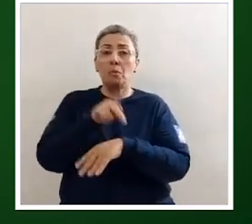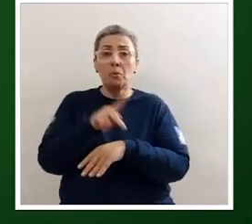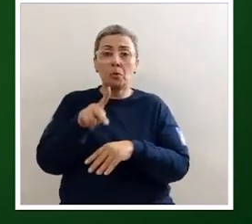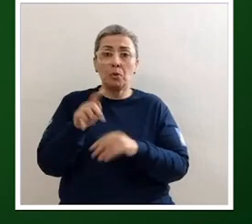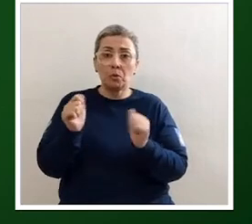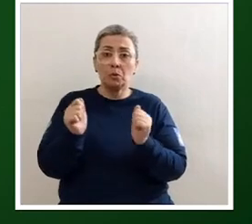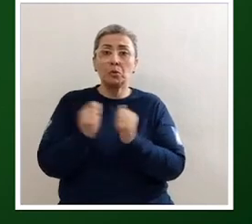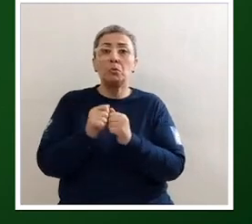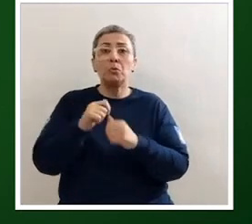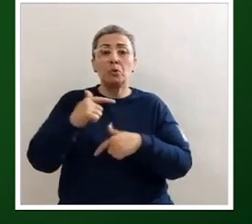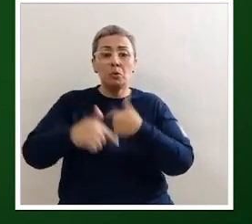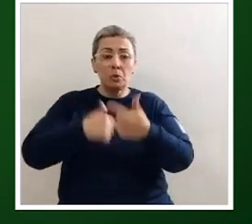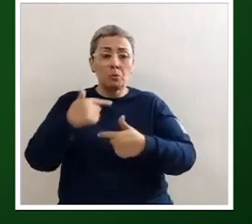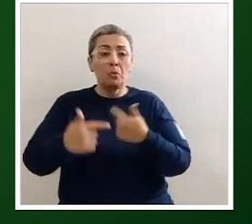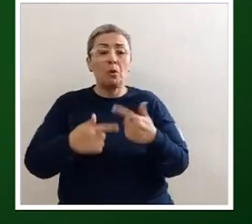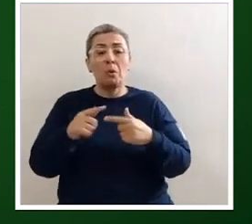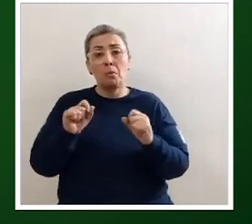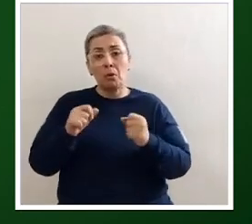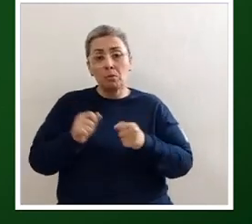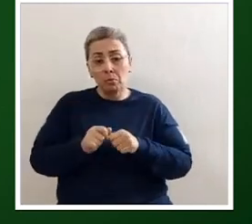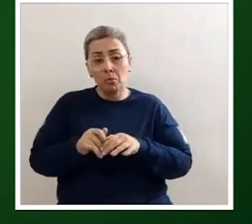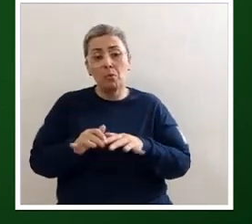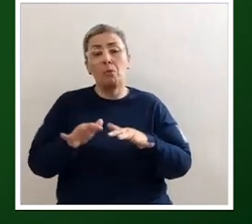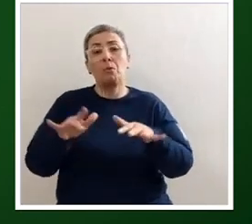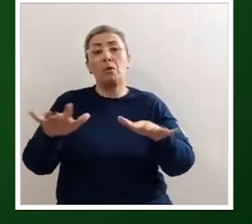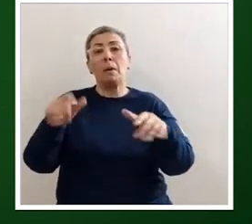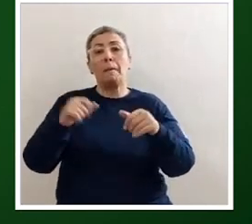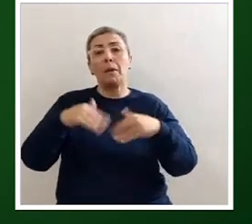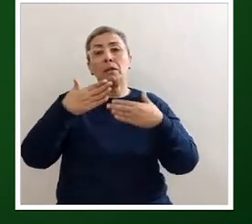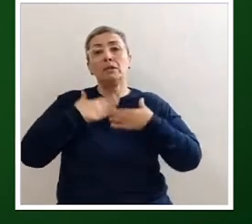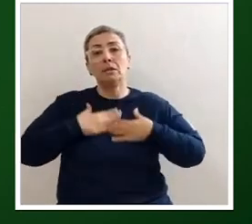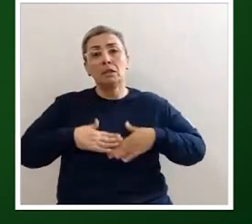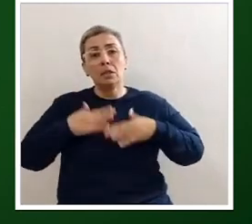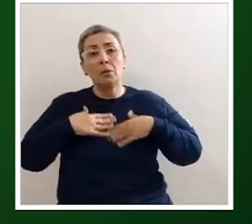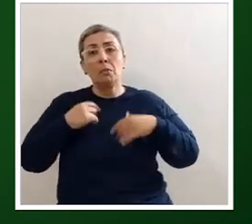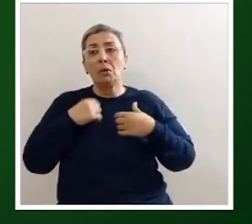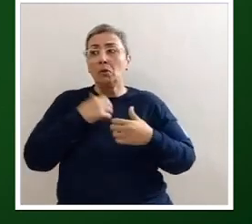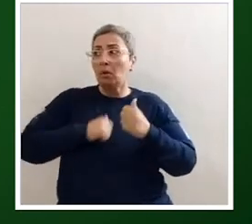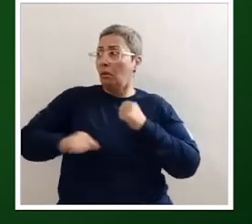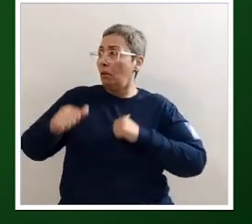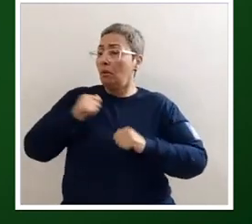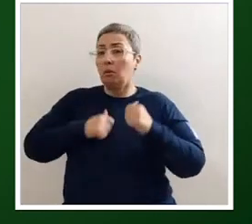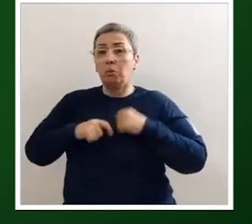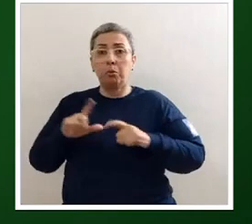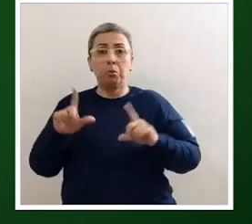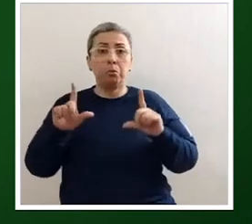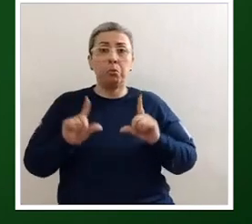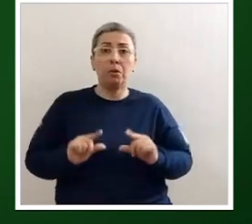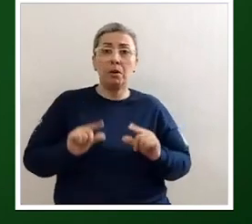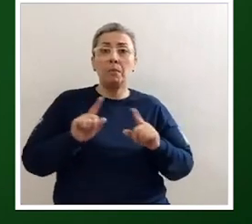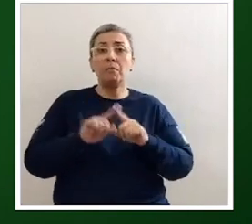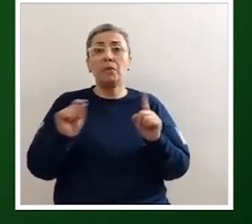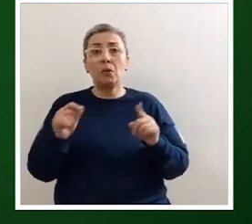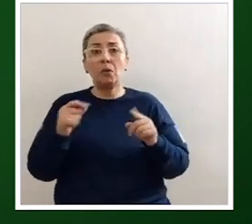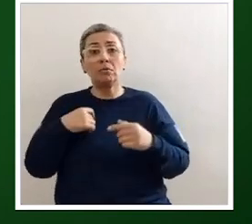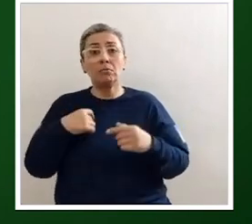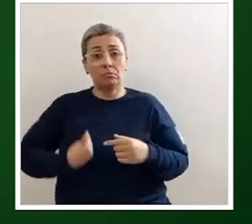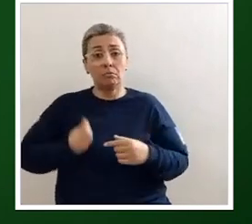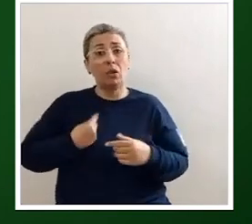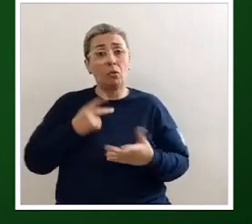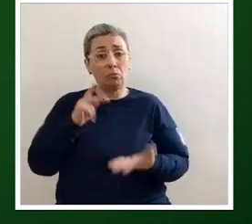para que o trabalho dele flua de uma maneira mais tranquila que ele não fique tão ansioso a nossa realidade